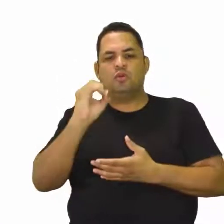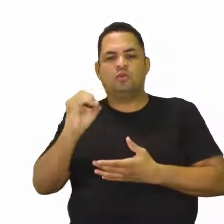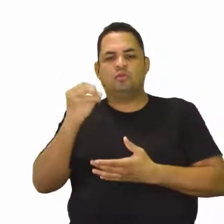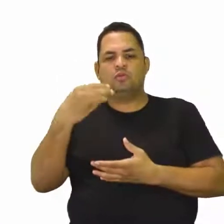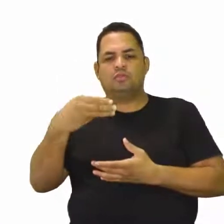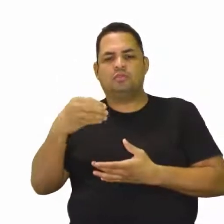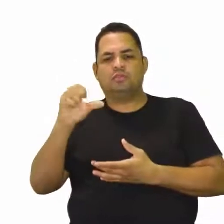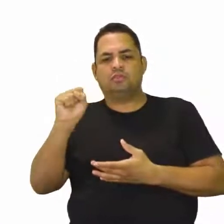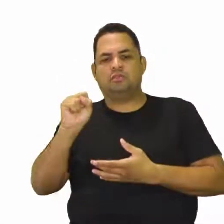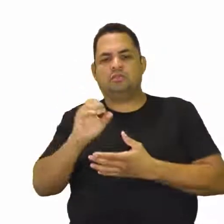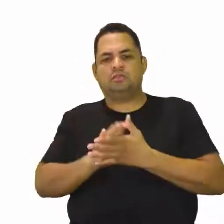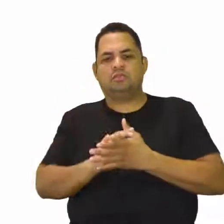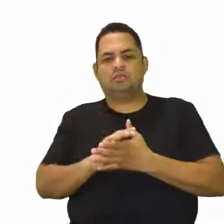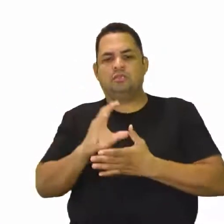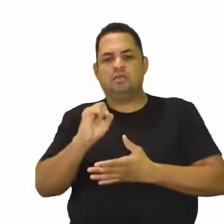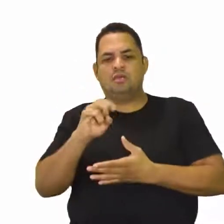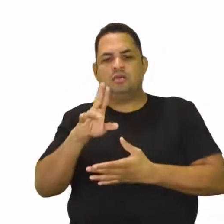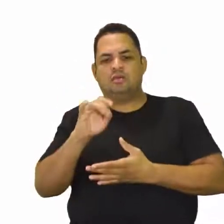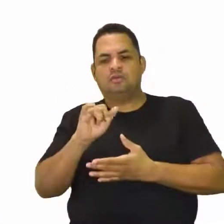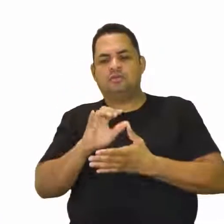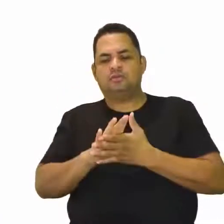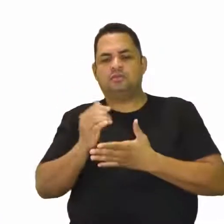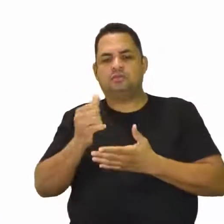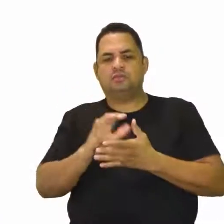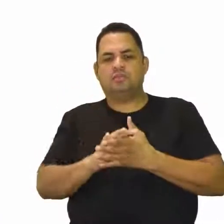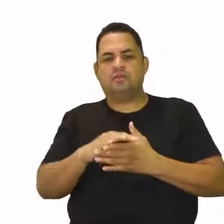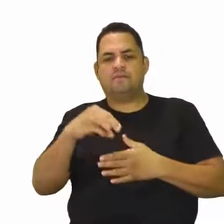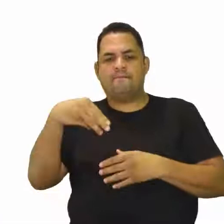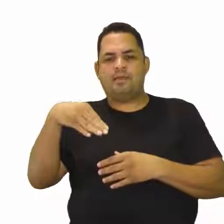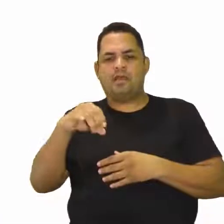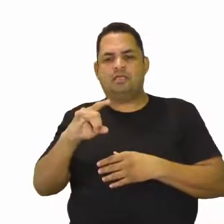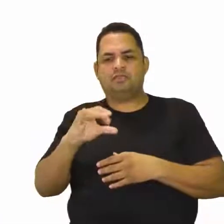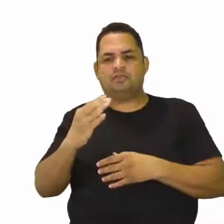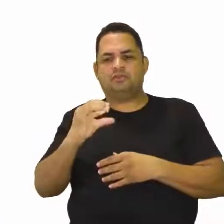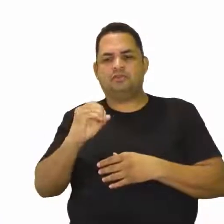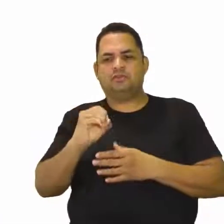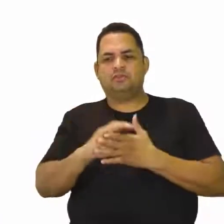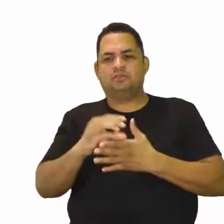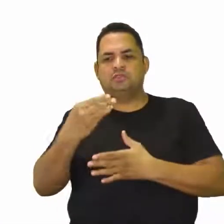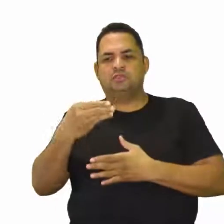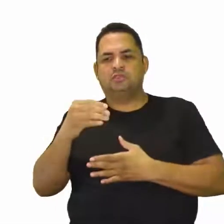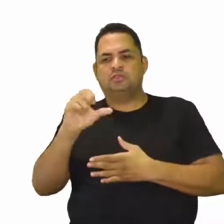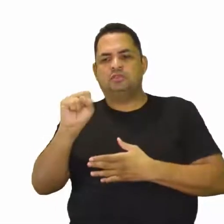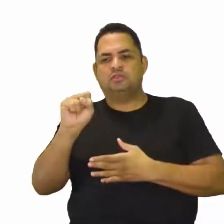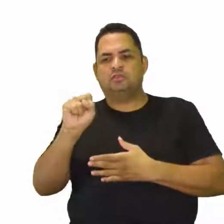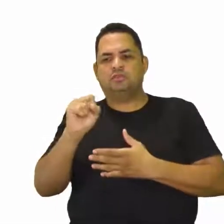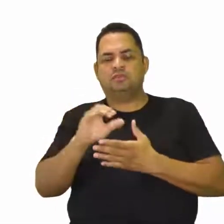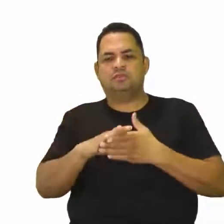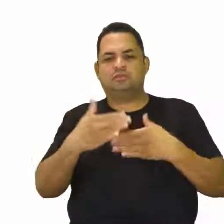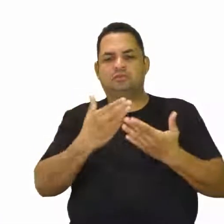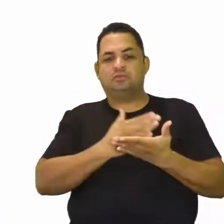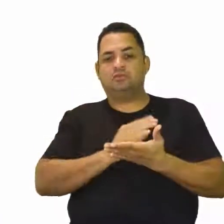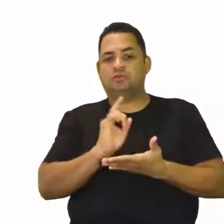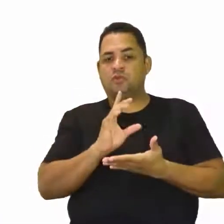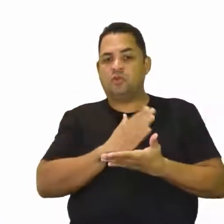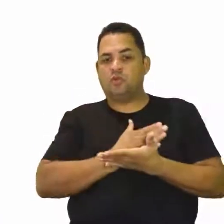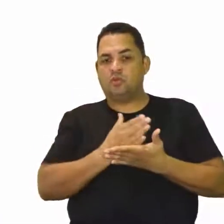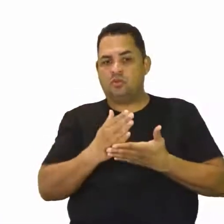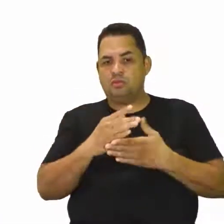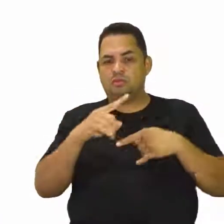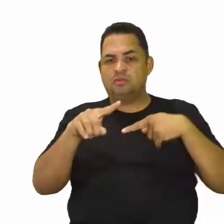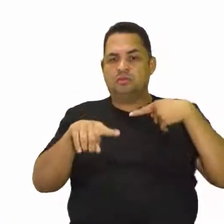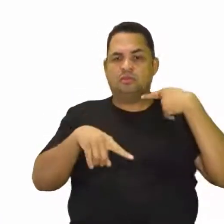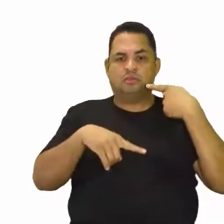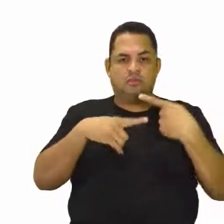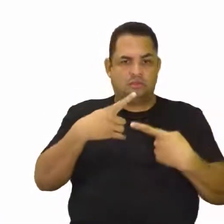na Áustria, em março de 1938. Isso é só o começo. Depois